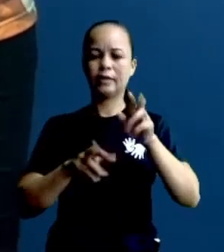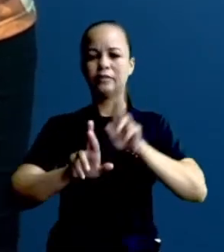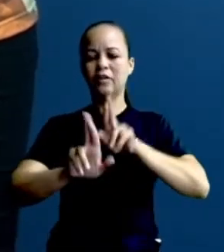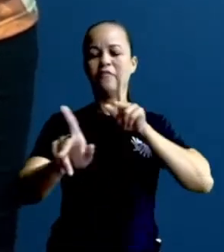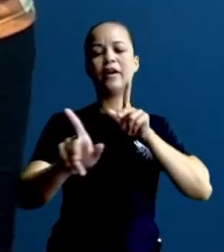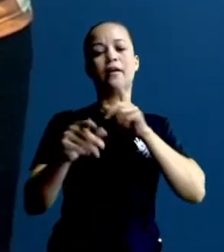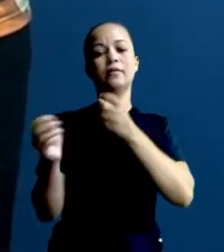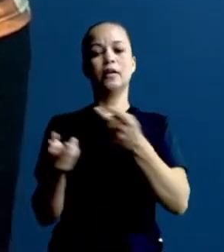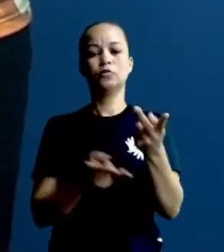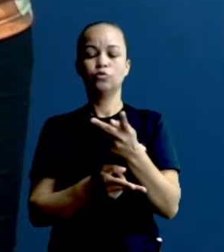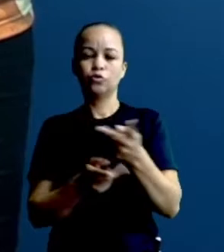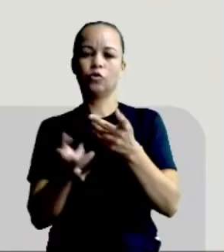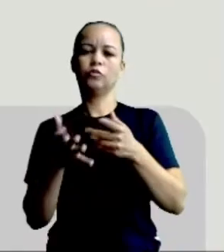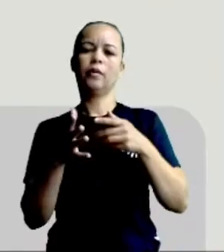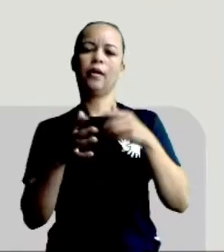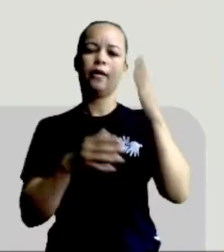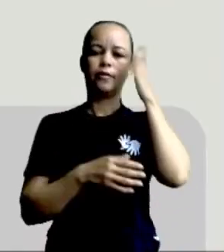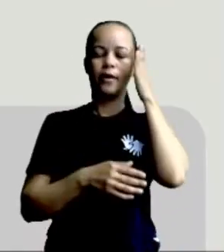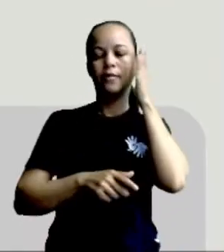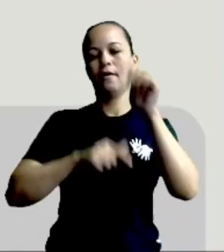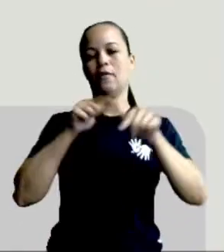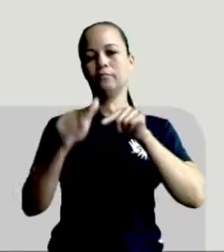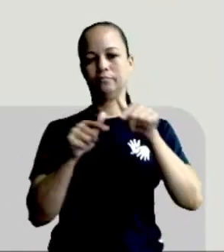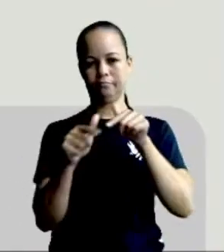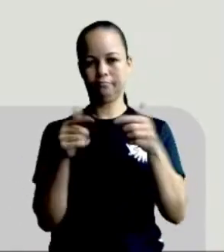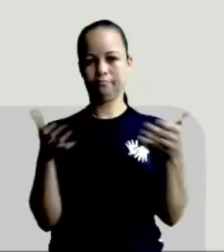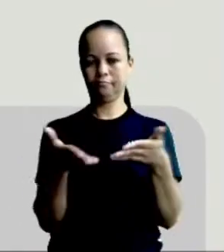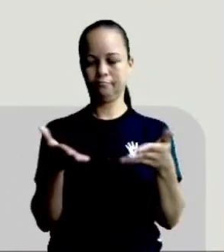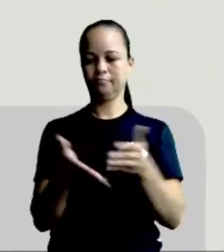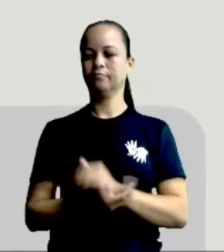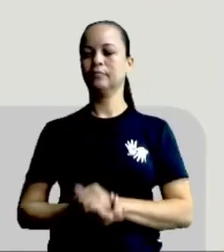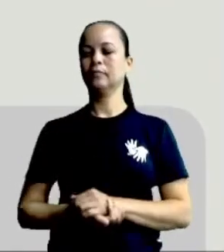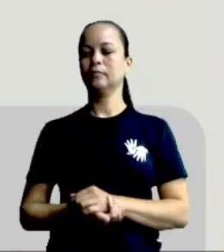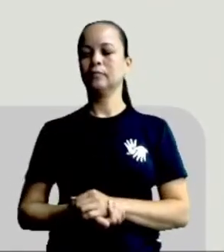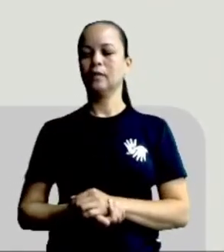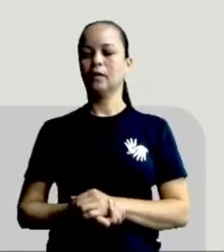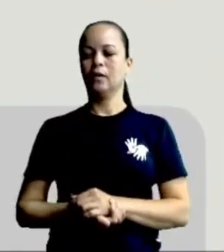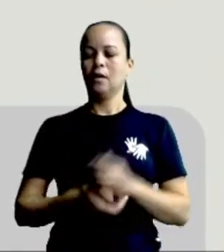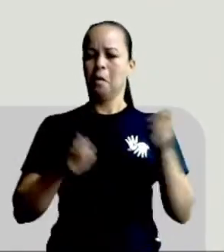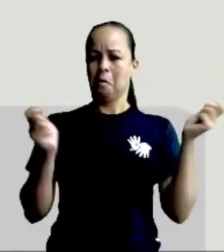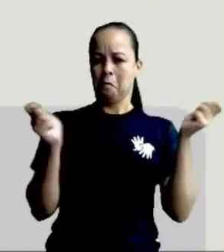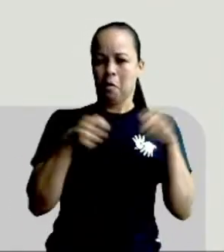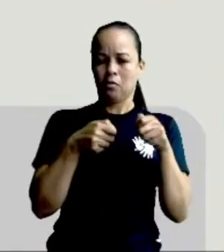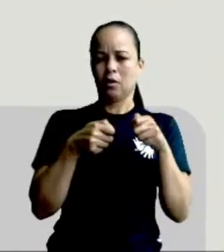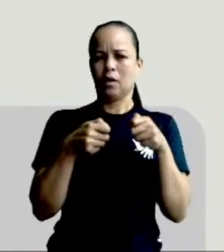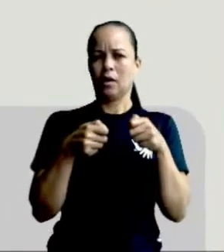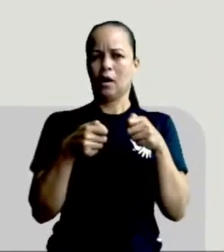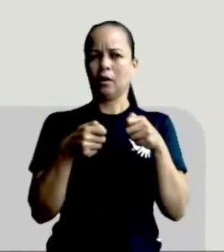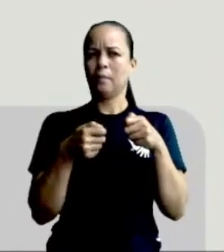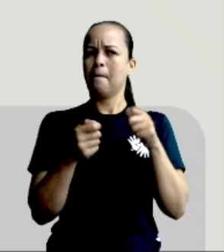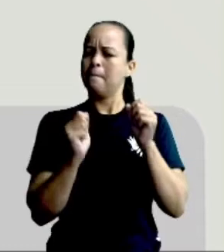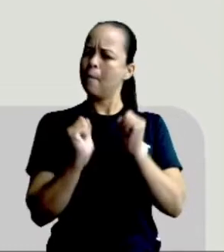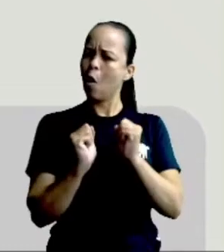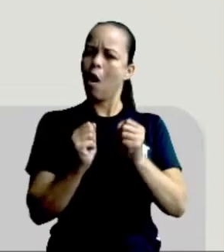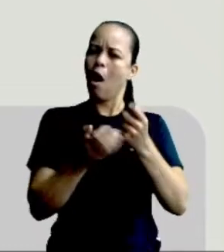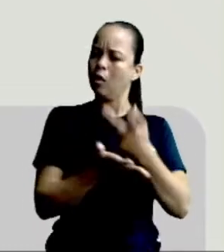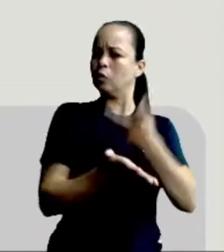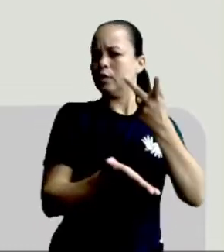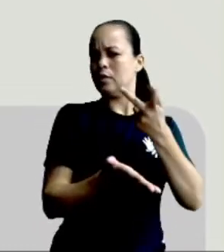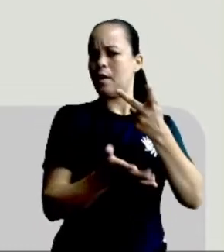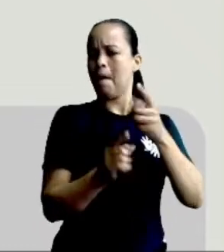você entender o que a gente vai trabalhar hoje, tá? Possibilidade é algo que pode acontecer, mas não